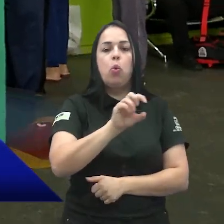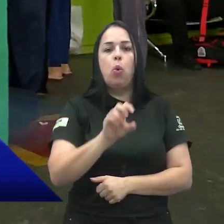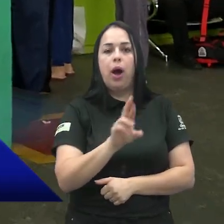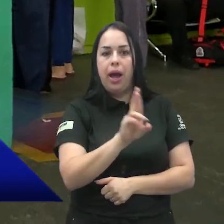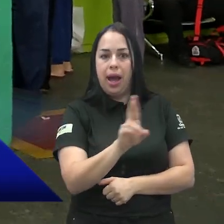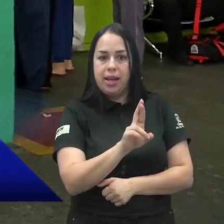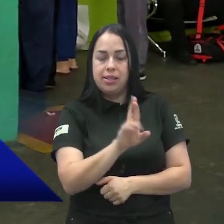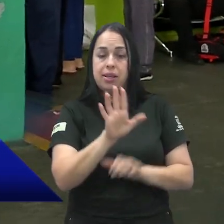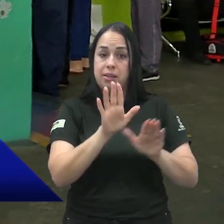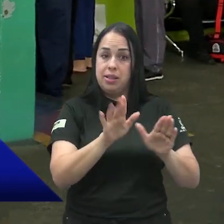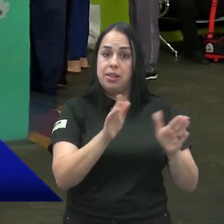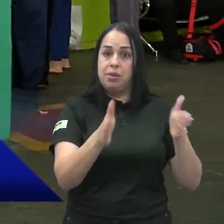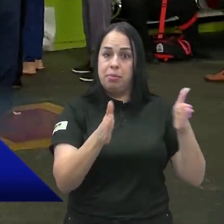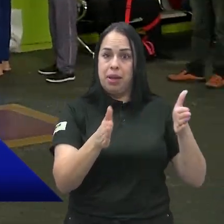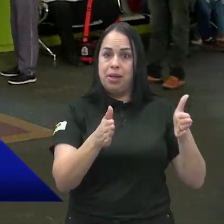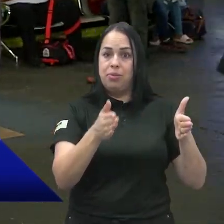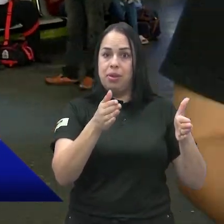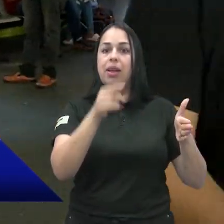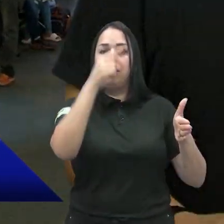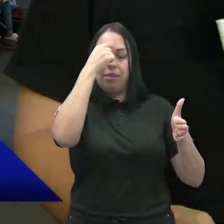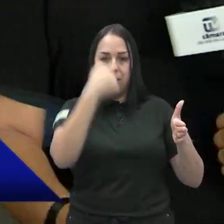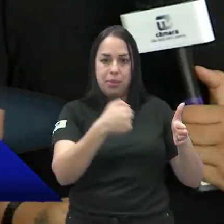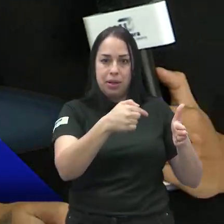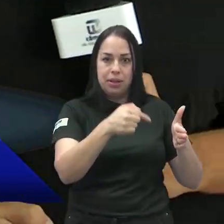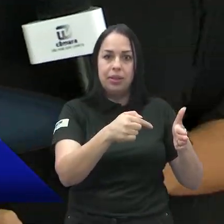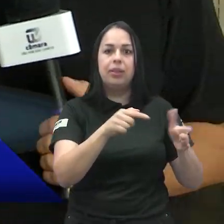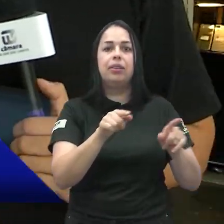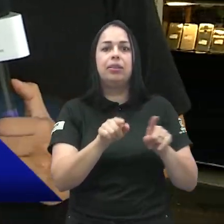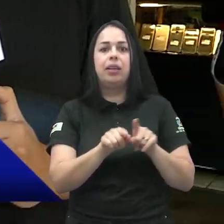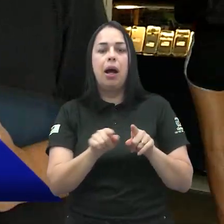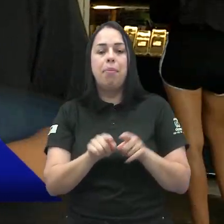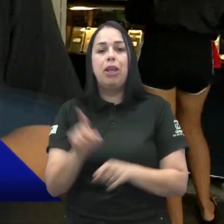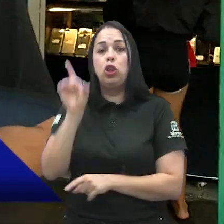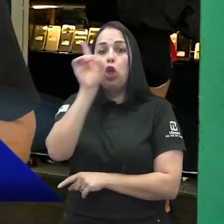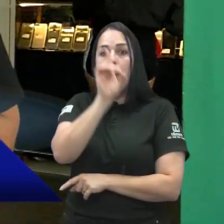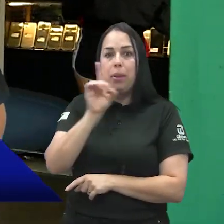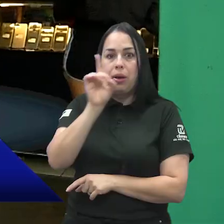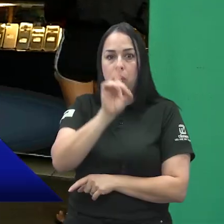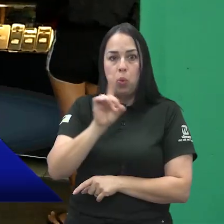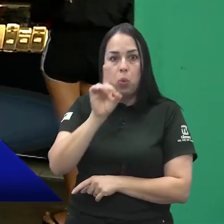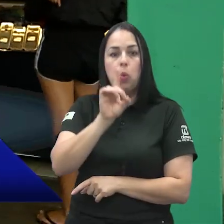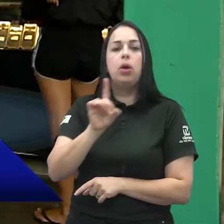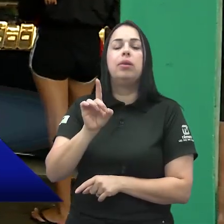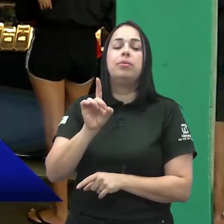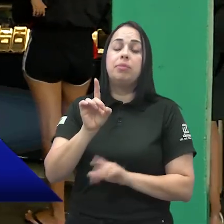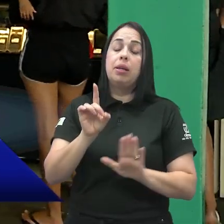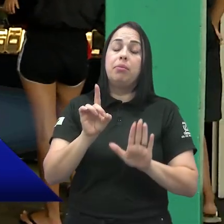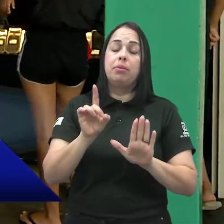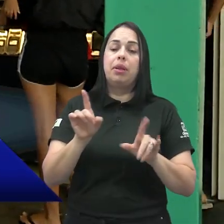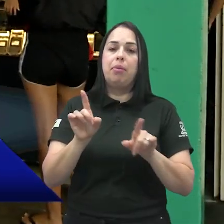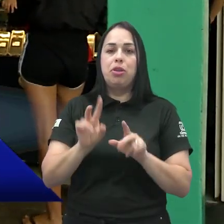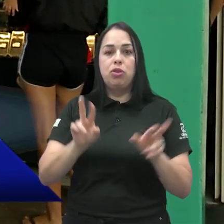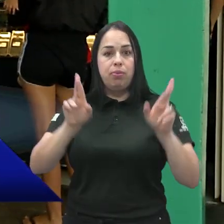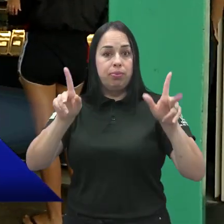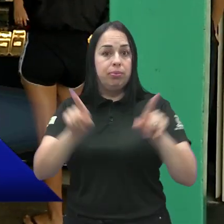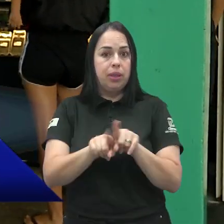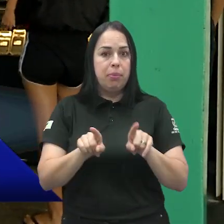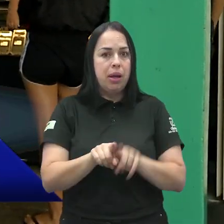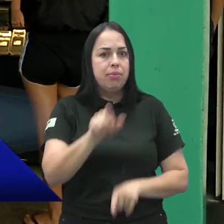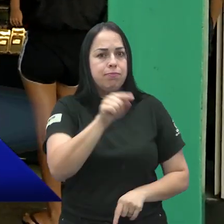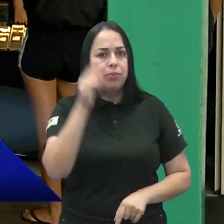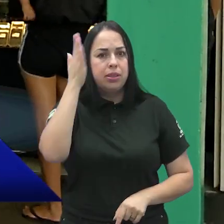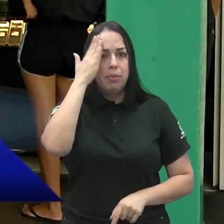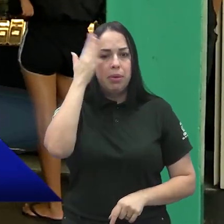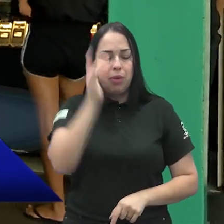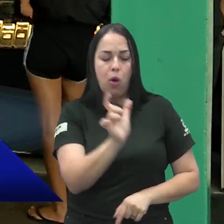5,25. Durante a semana, esse valor, e R$ 4,75 o bilhete único aos domingos, tá bom? Importante informação para